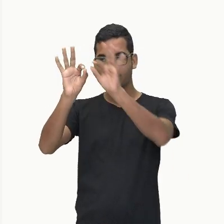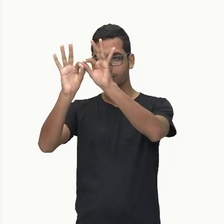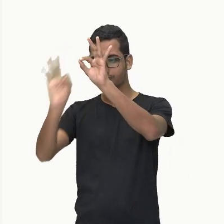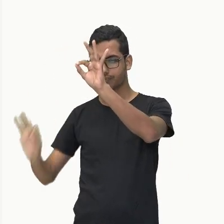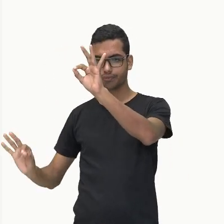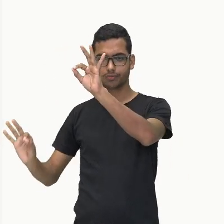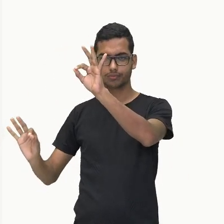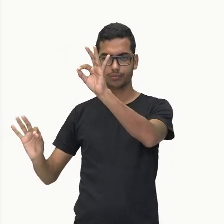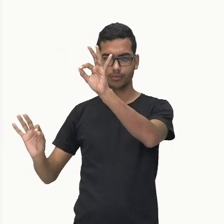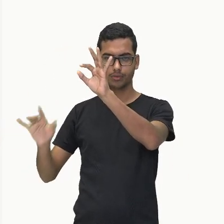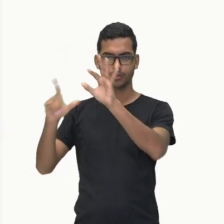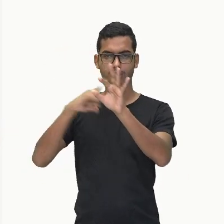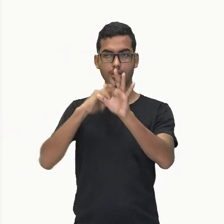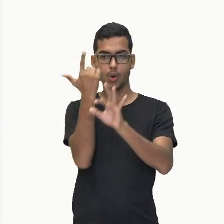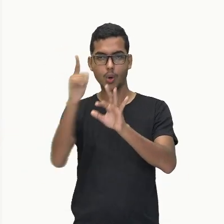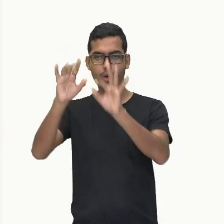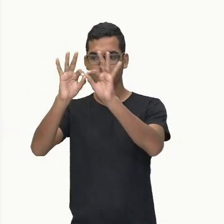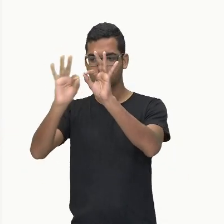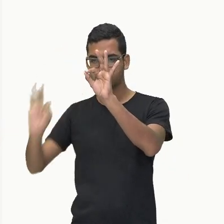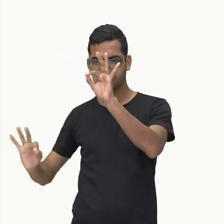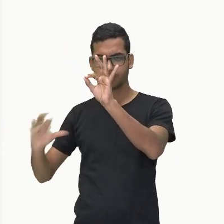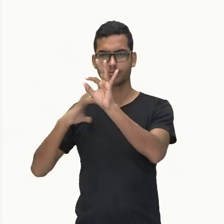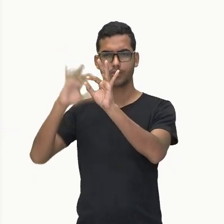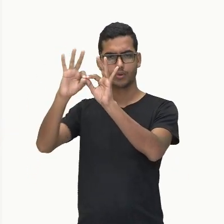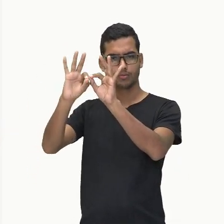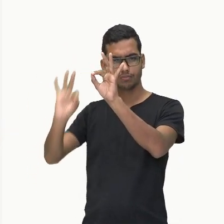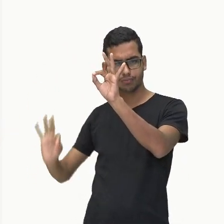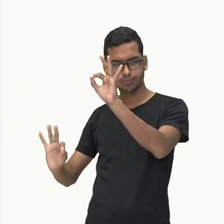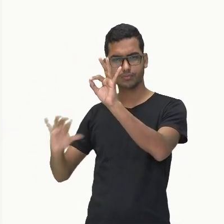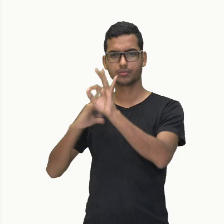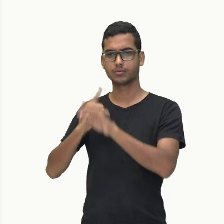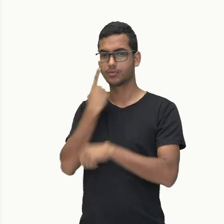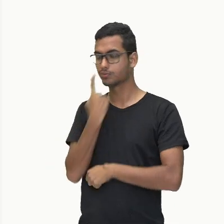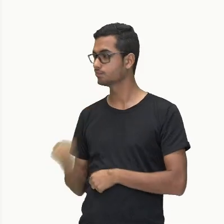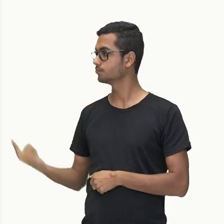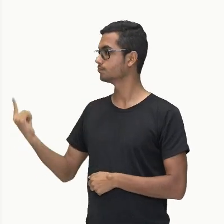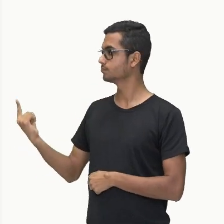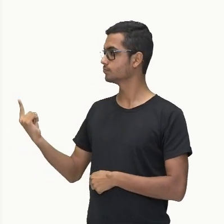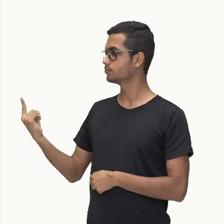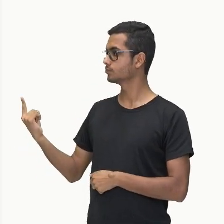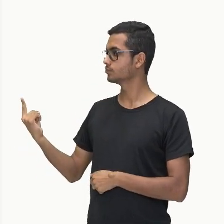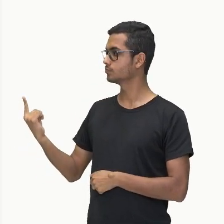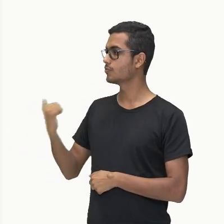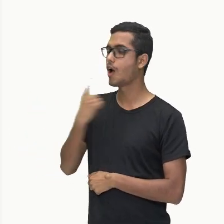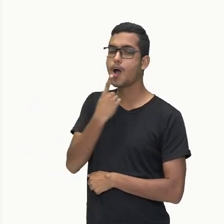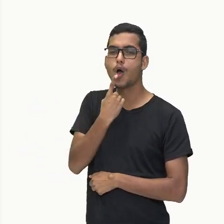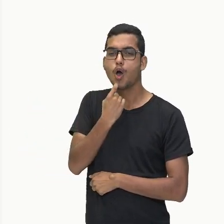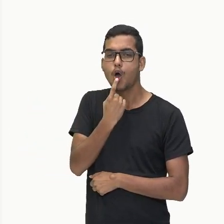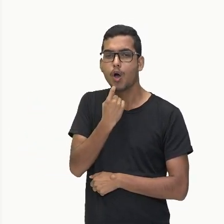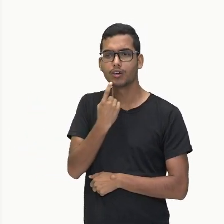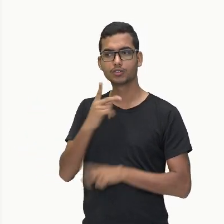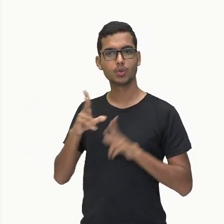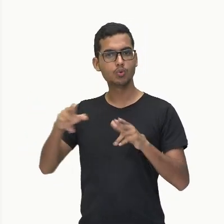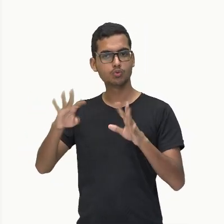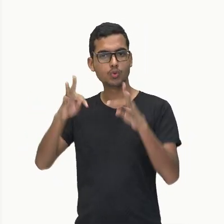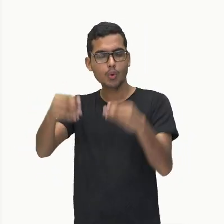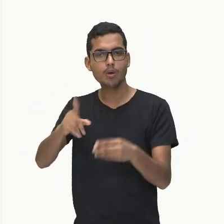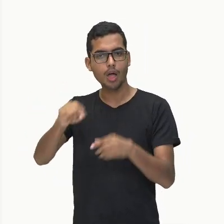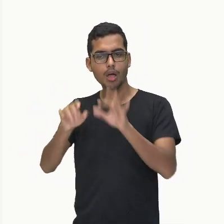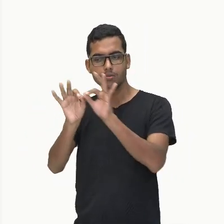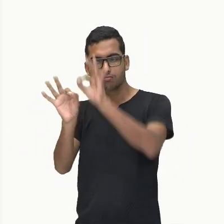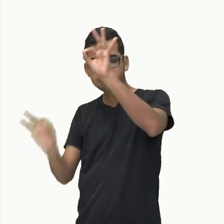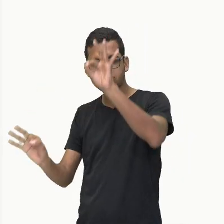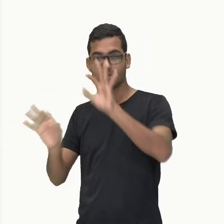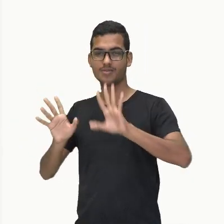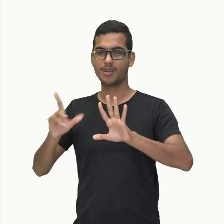Temos outra aqui, tá? Mais outra aqui. Tudo isso são distâncias. Só que a